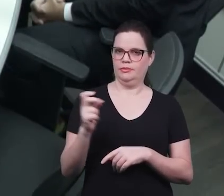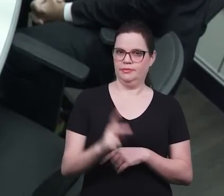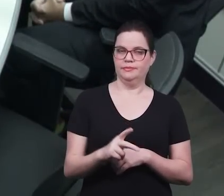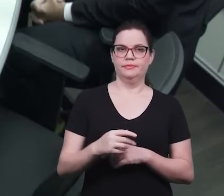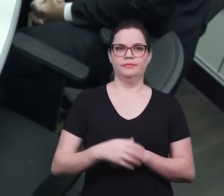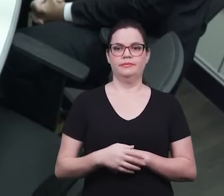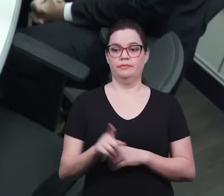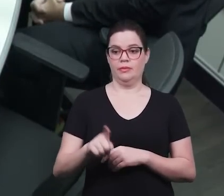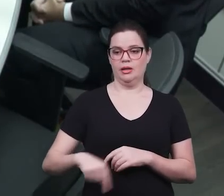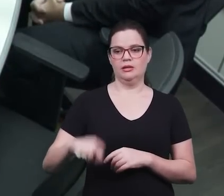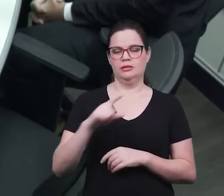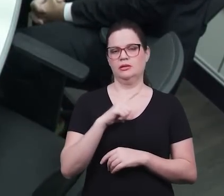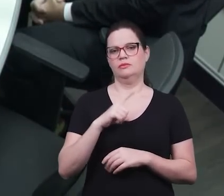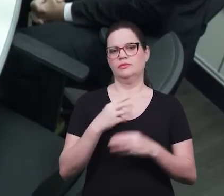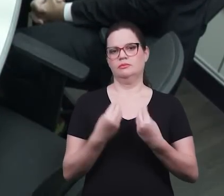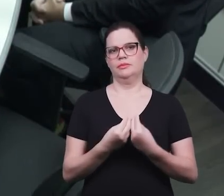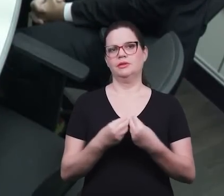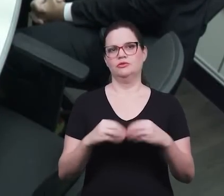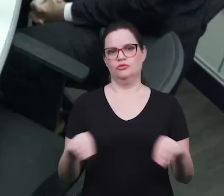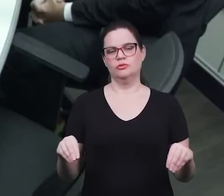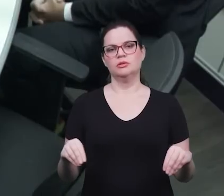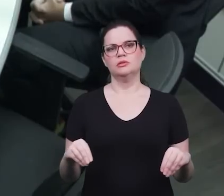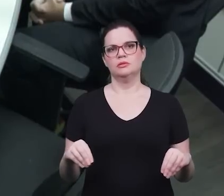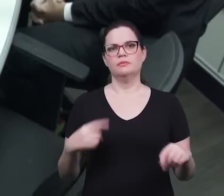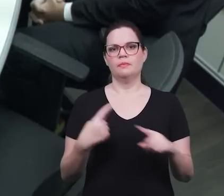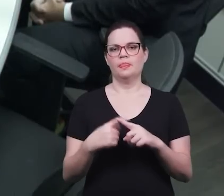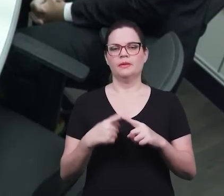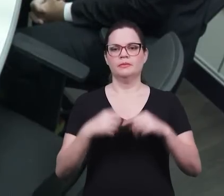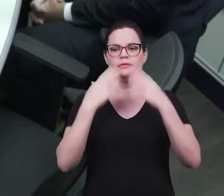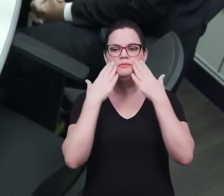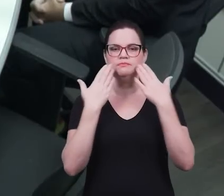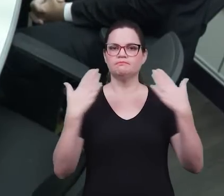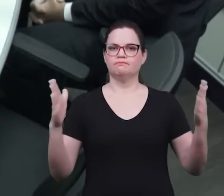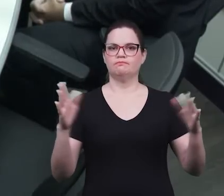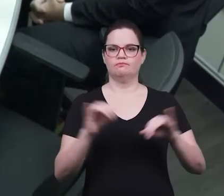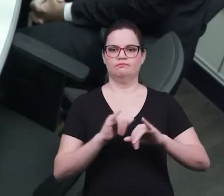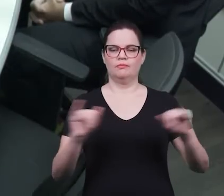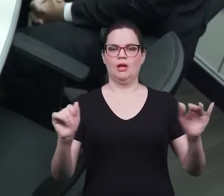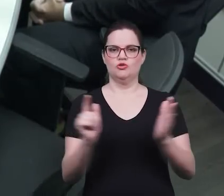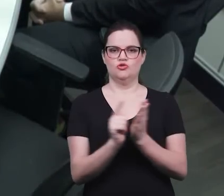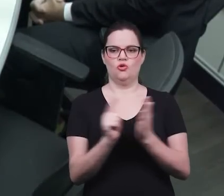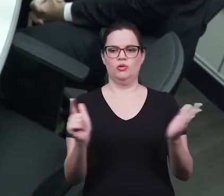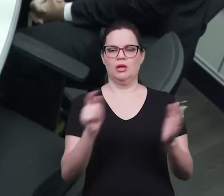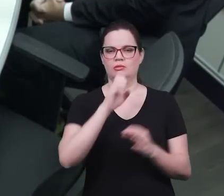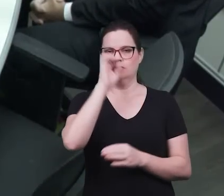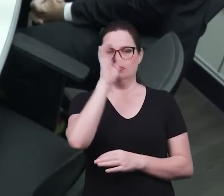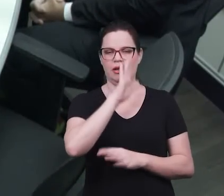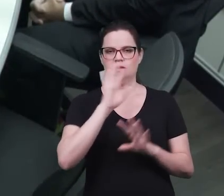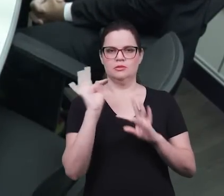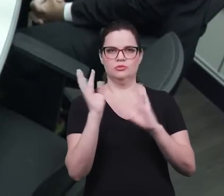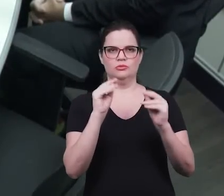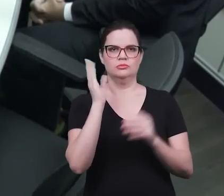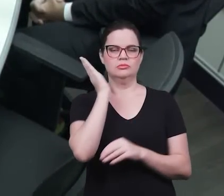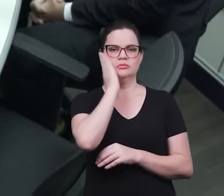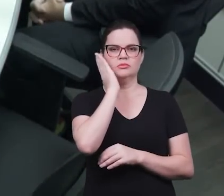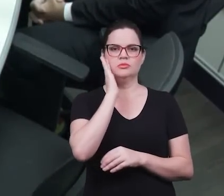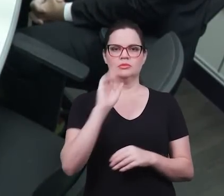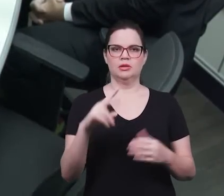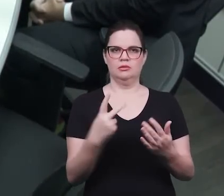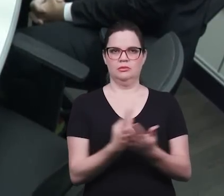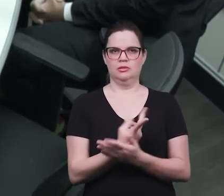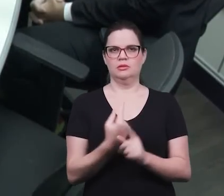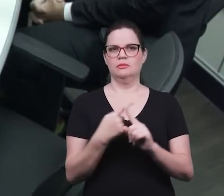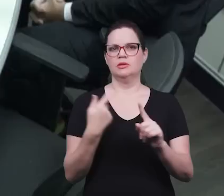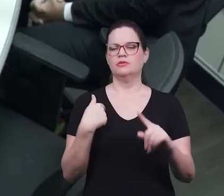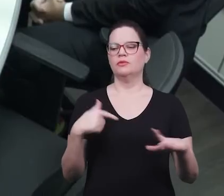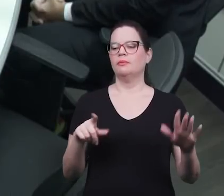atingidos por essa situação que veio a público na mídia do Brasil inteiro, que está acontecendo agora. A primeira